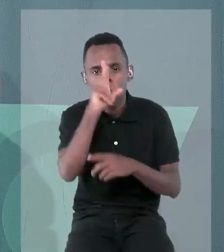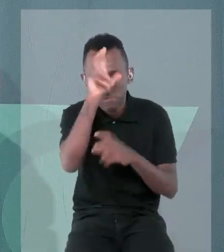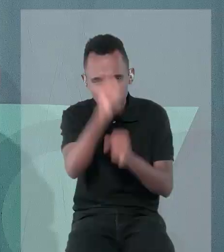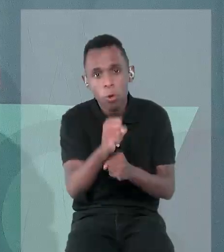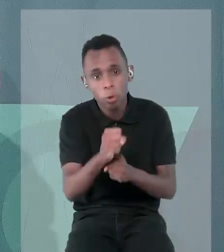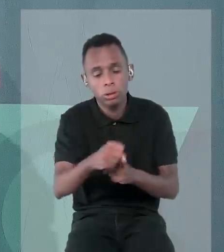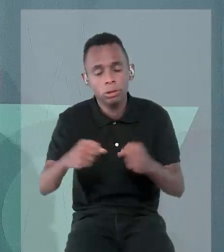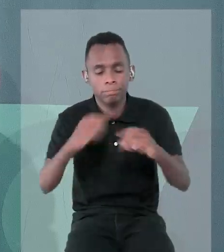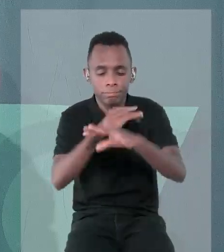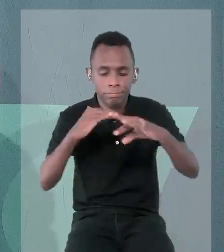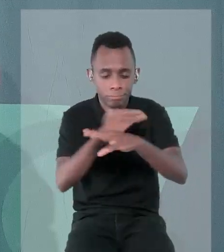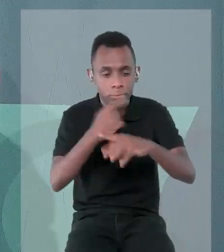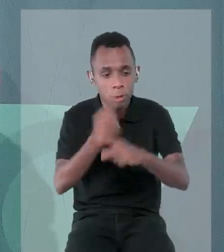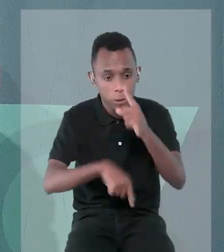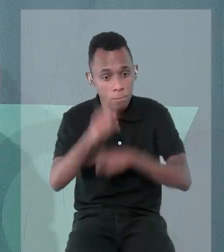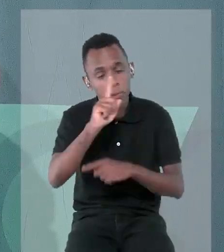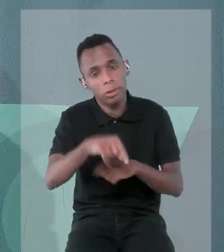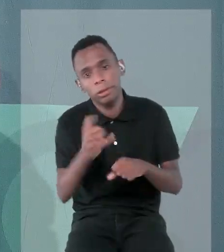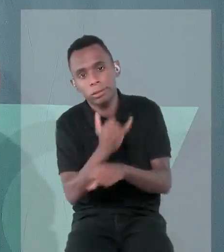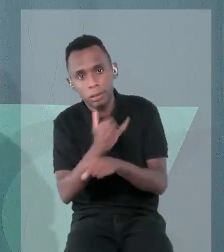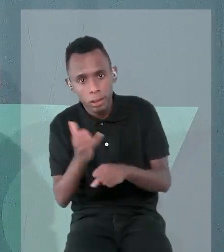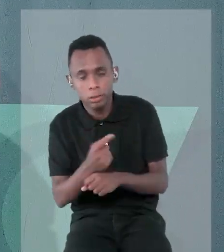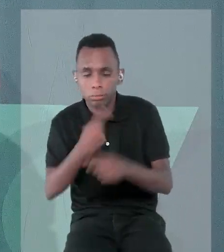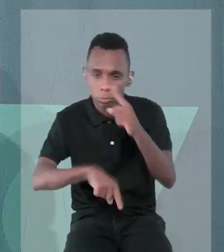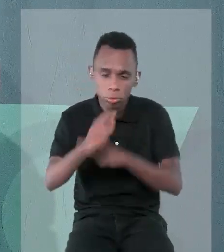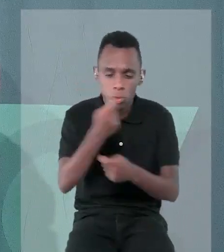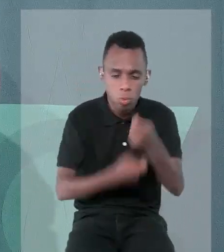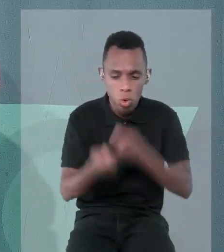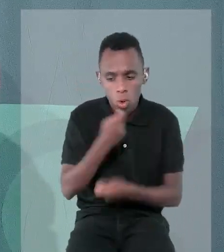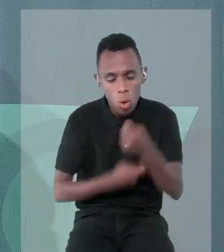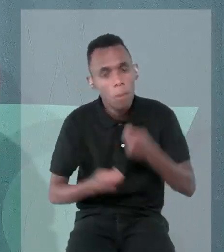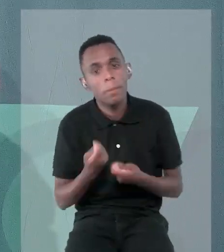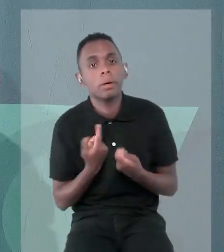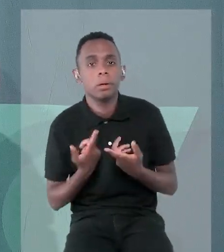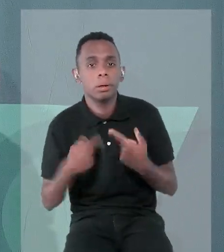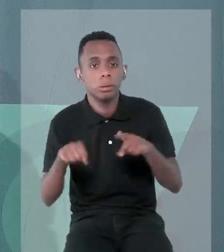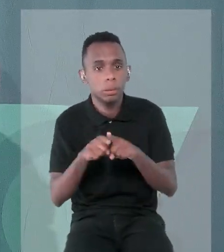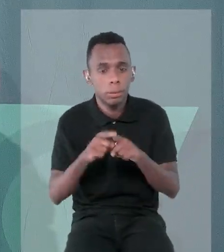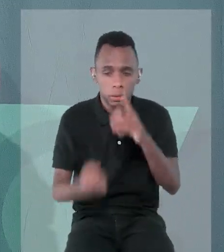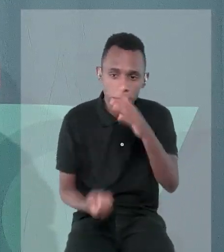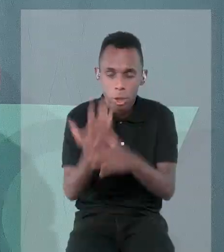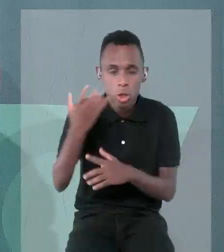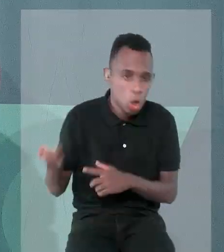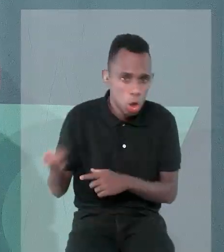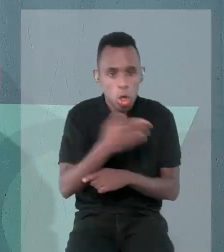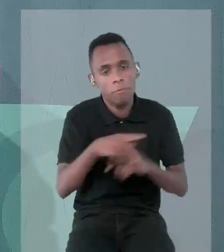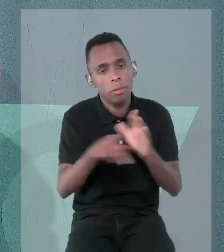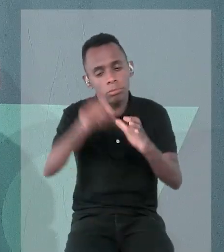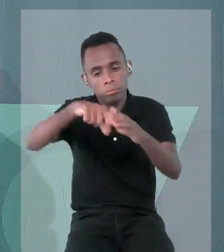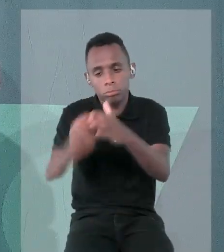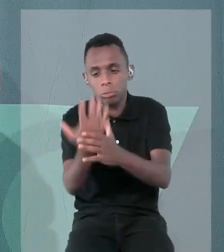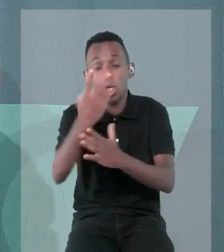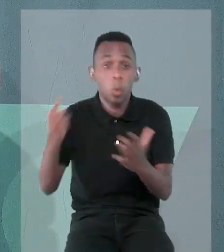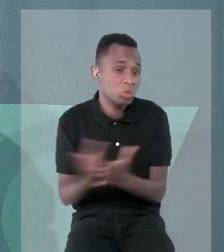forte desses centros urbanos, né, através dessa transformação econômica e dessas produções novas, né, de hortaliças, que